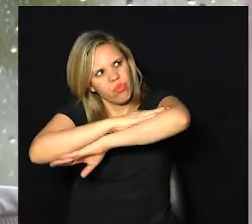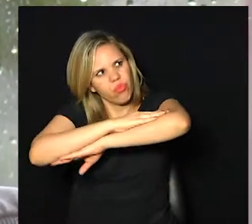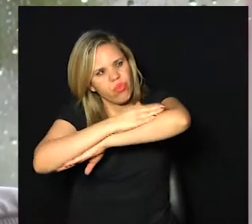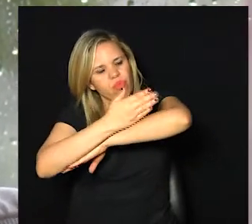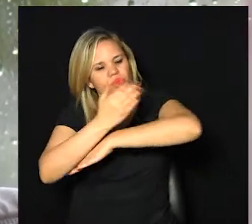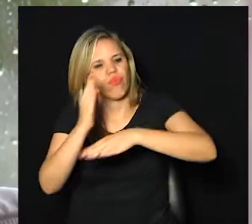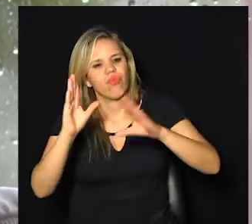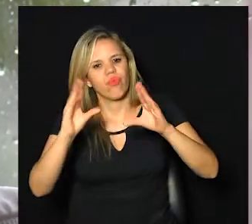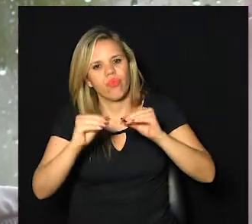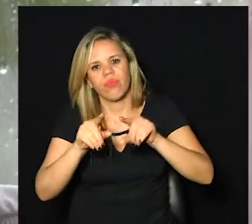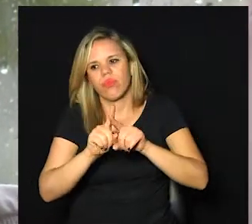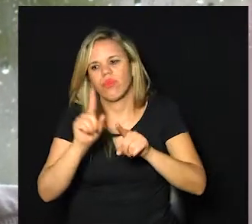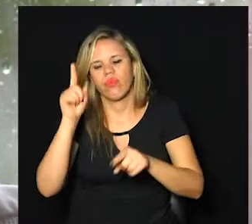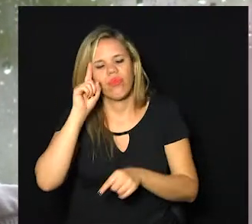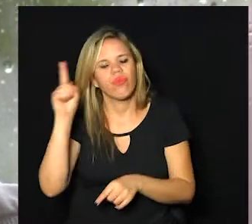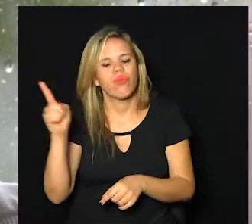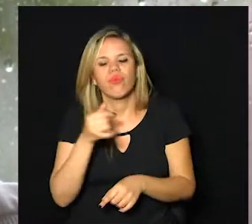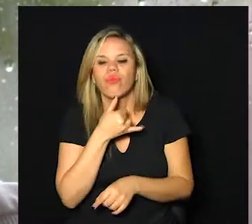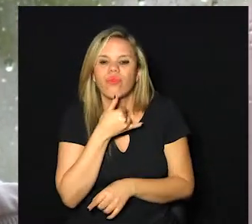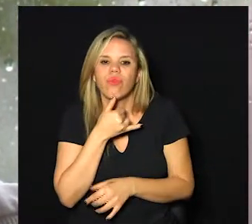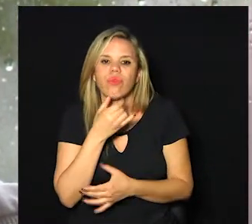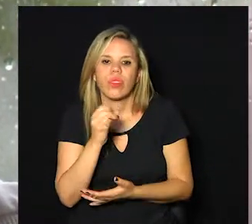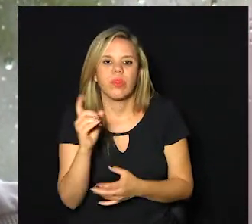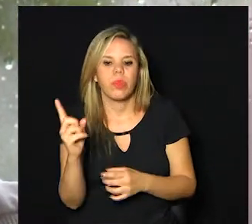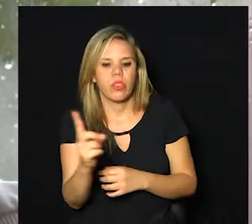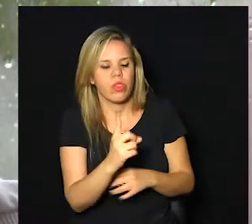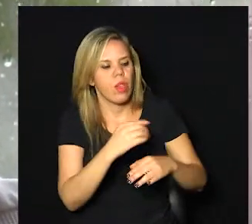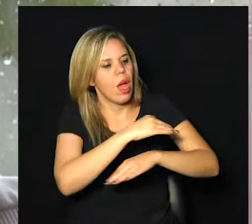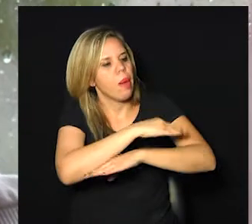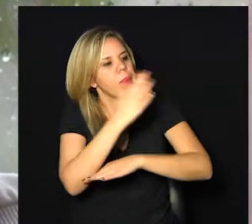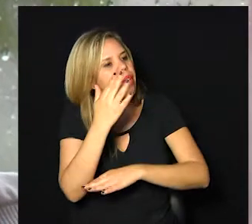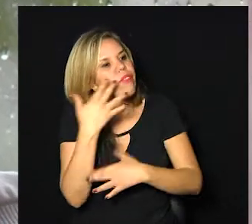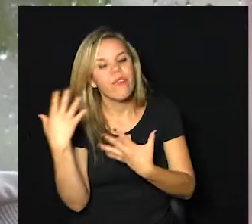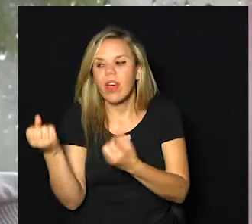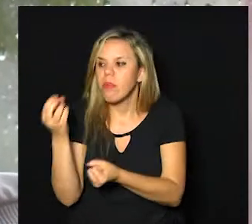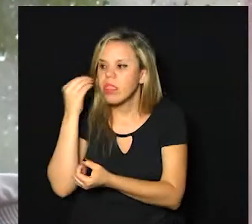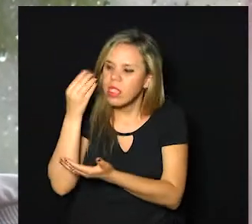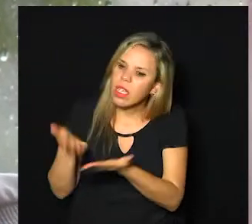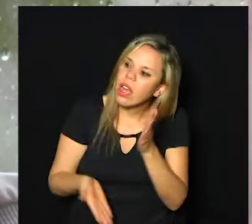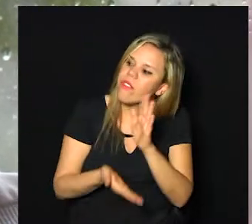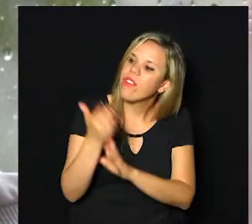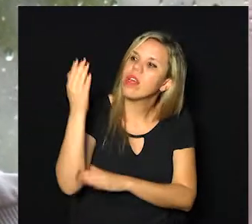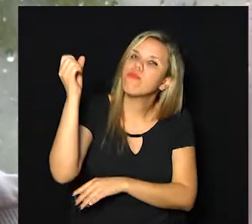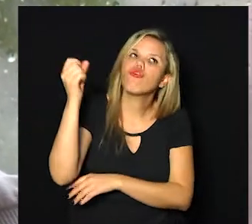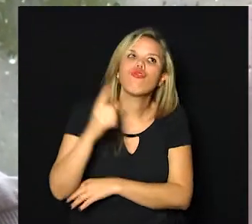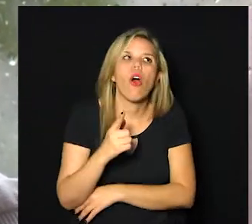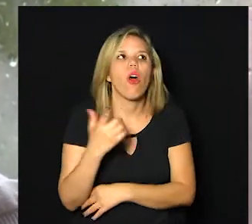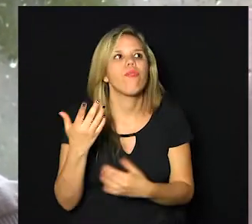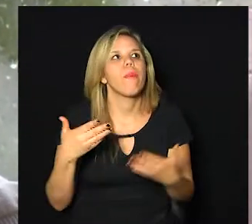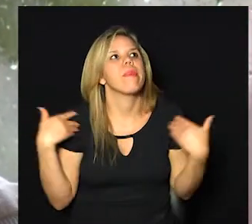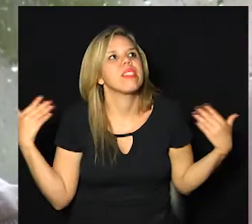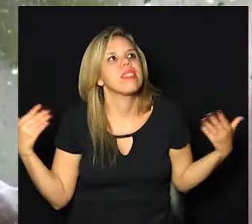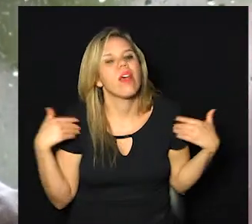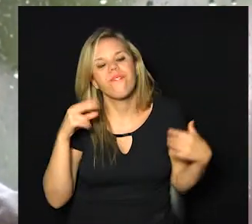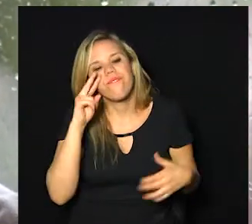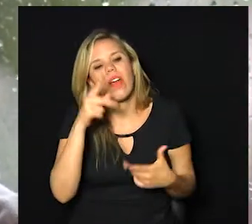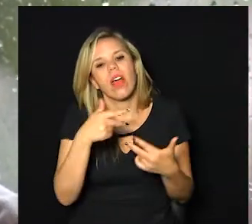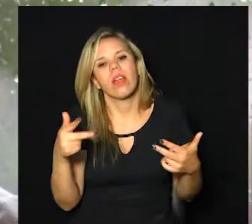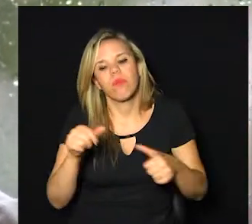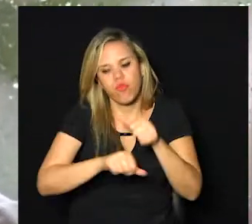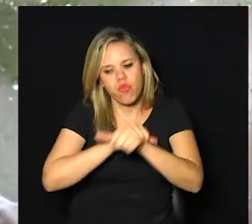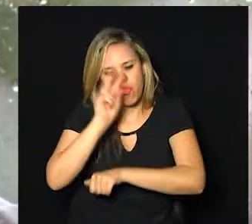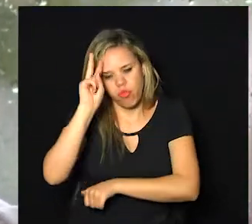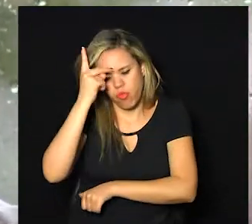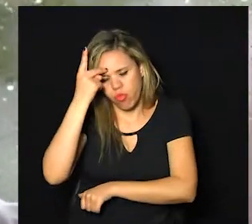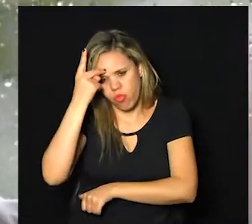vai continuar no dia cinza, mas se você tiver alguém para vir e abrir a janela, viu? Vamos tentar sair no sol. Você vai conseguir talvez mudar